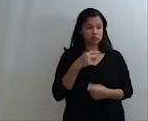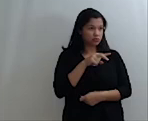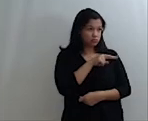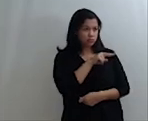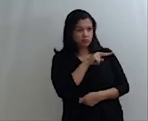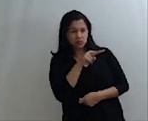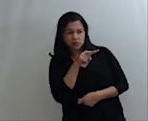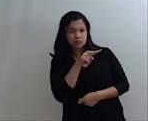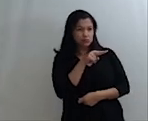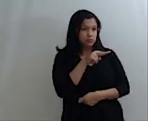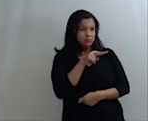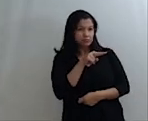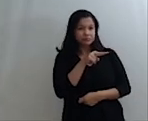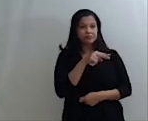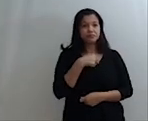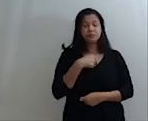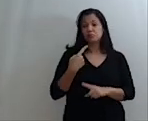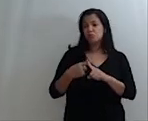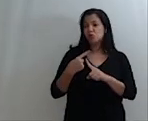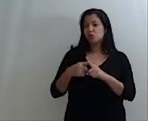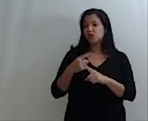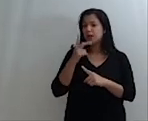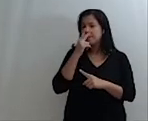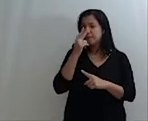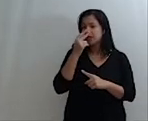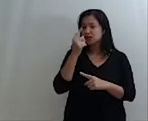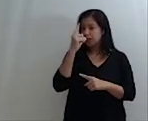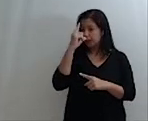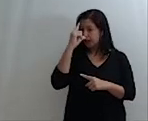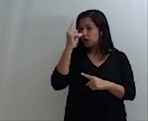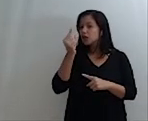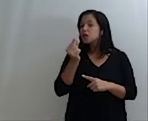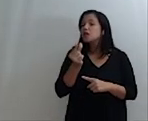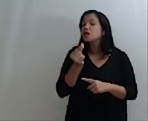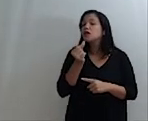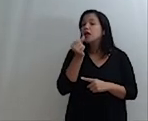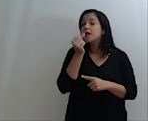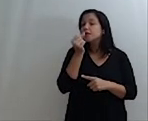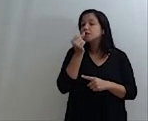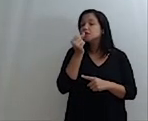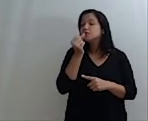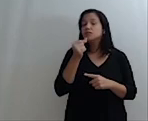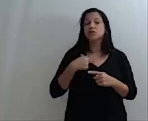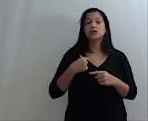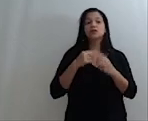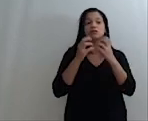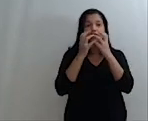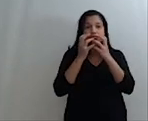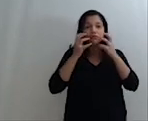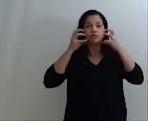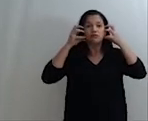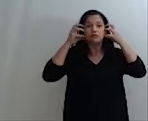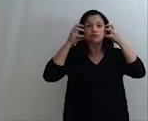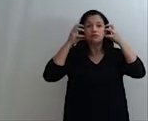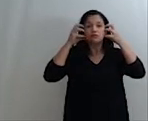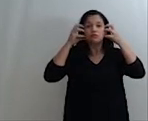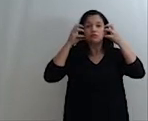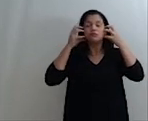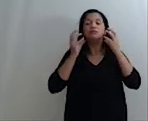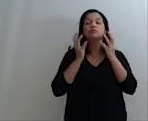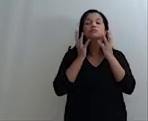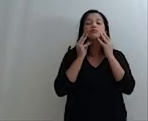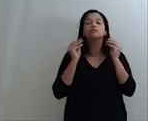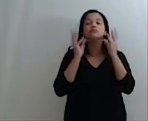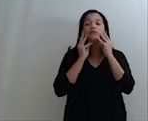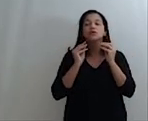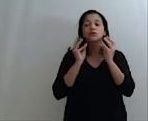primeiro paciente porque ele seria narigudo né e teria uma barba mal feita e a polícia